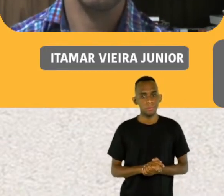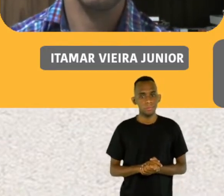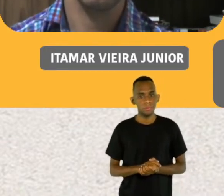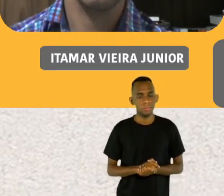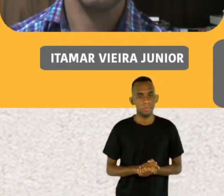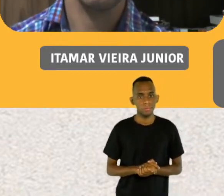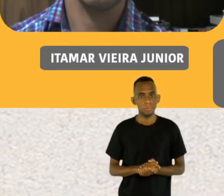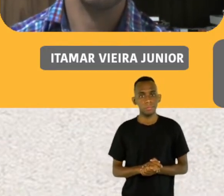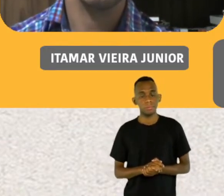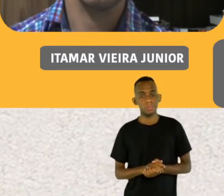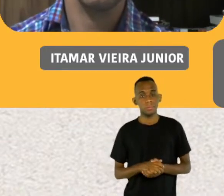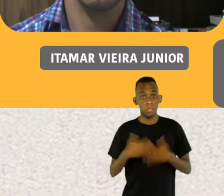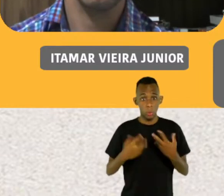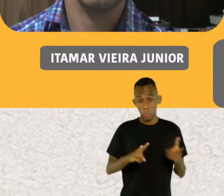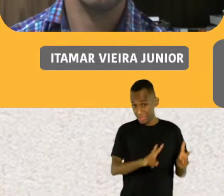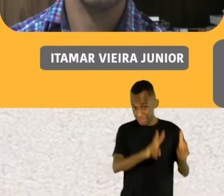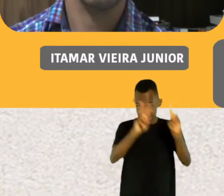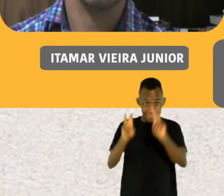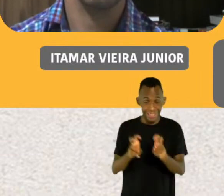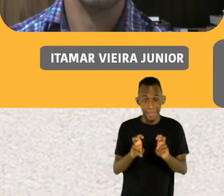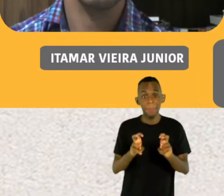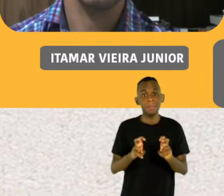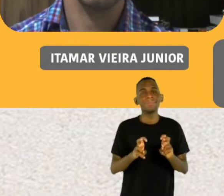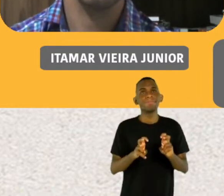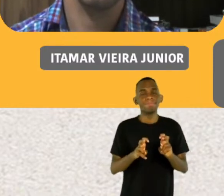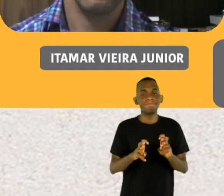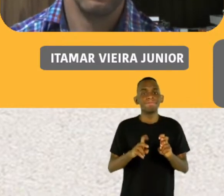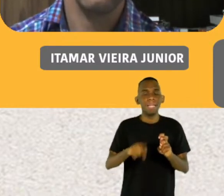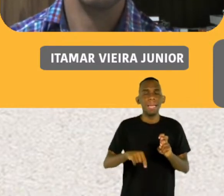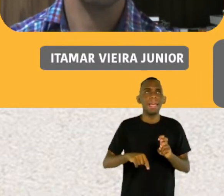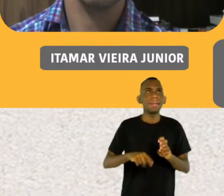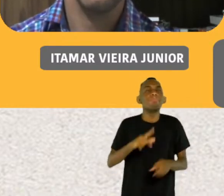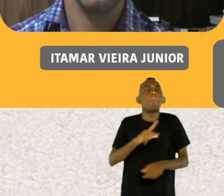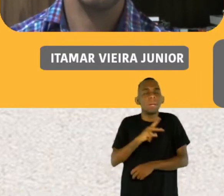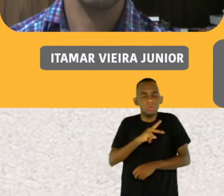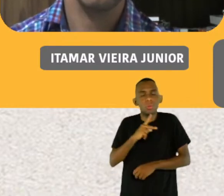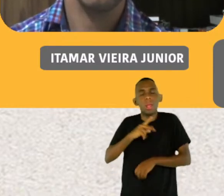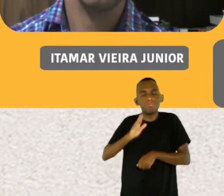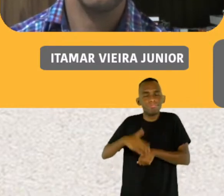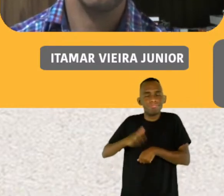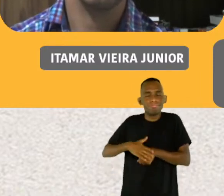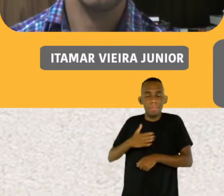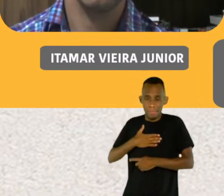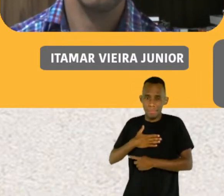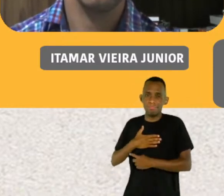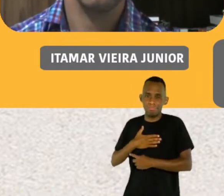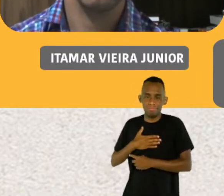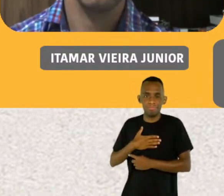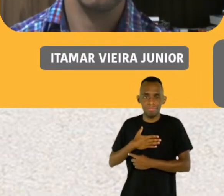essa questão é uma questão muito, muito, muito pessoal para mim, sabe? É muito pessoal.